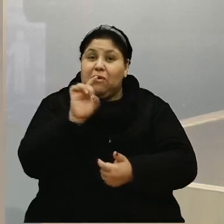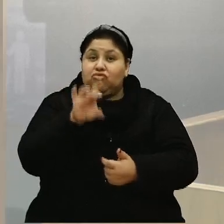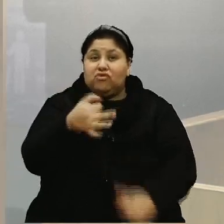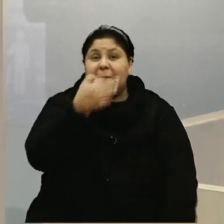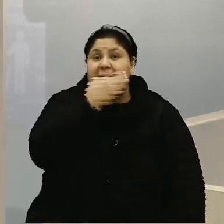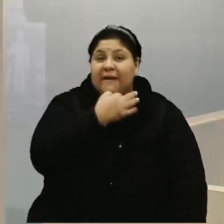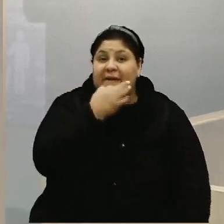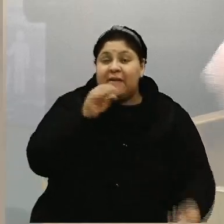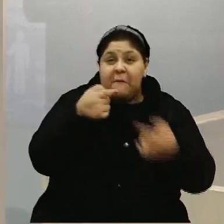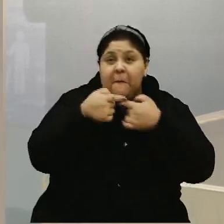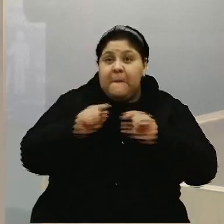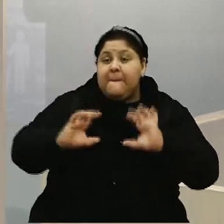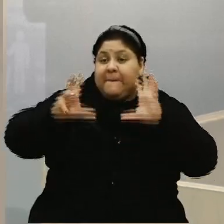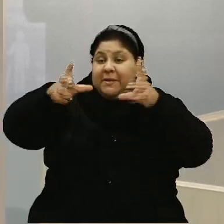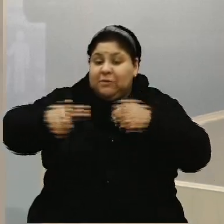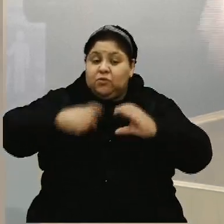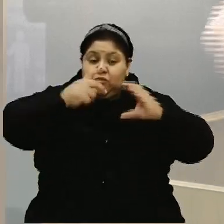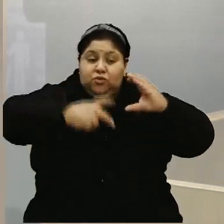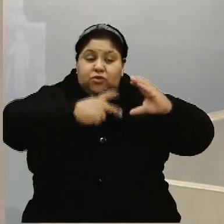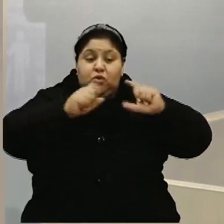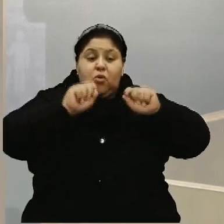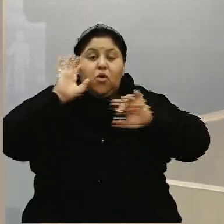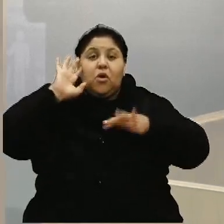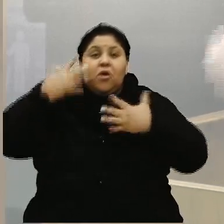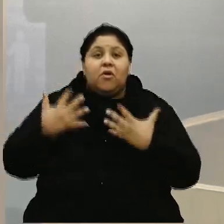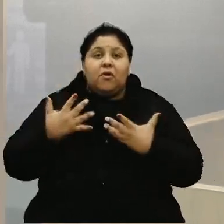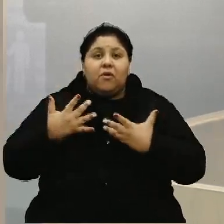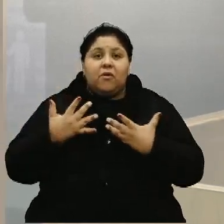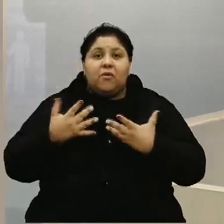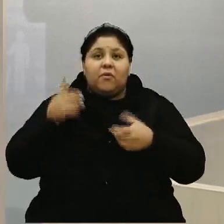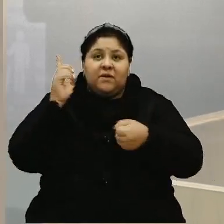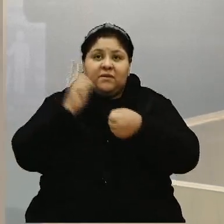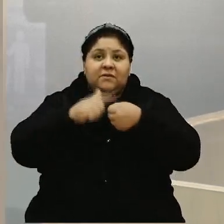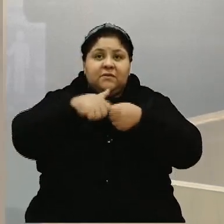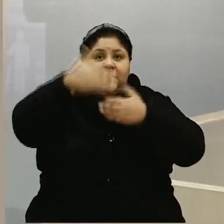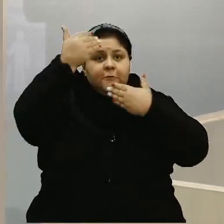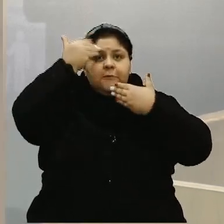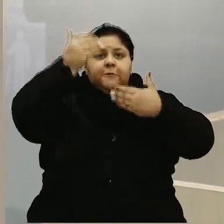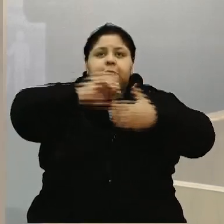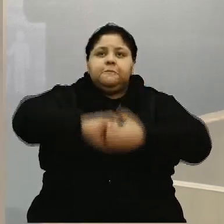Caxias, é para toda a nossa Câmara o que está acontecendo com essa cidade. Muito obrigado.